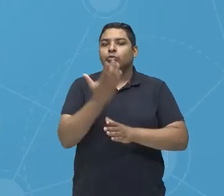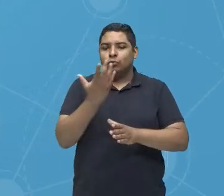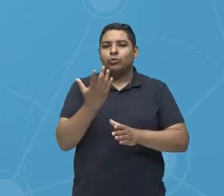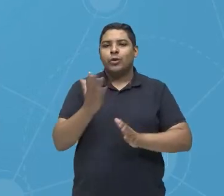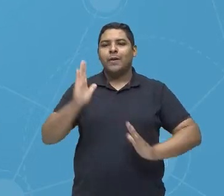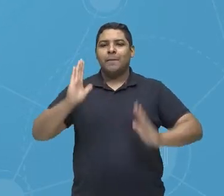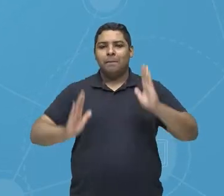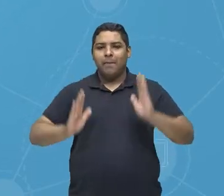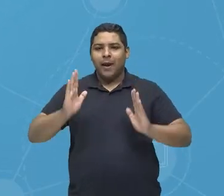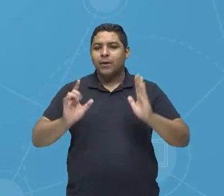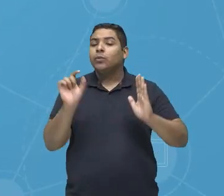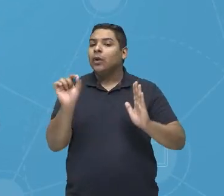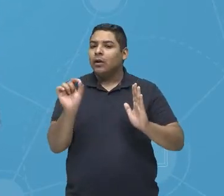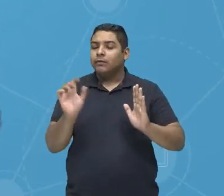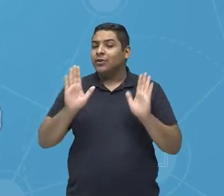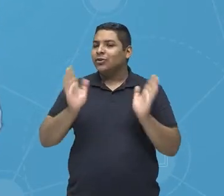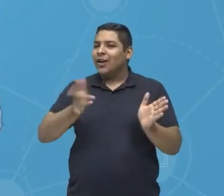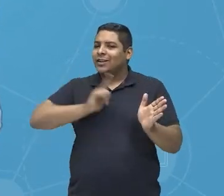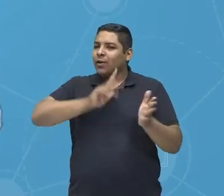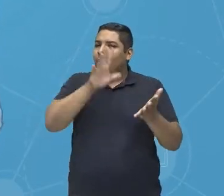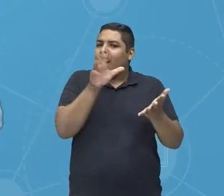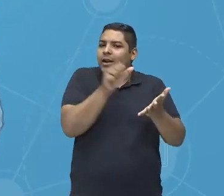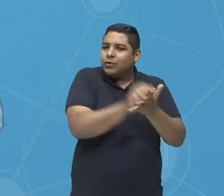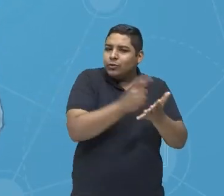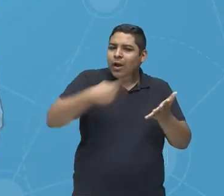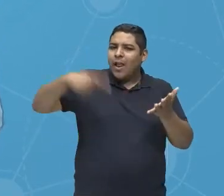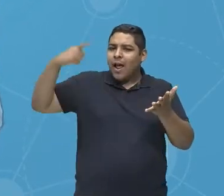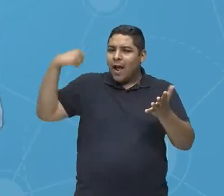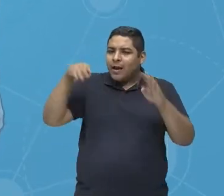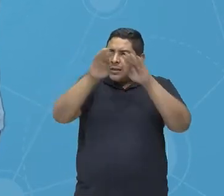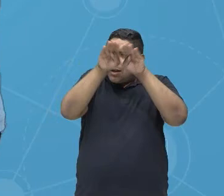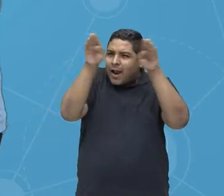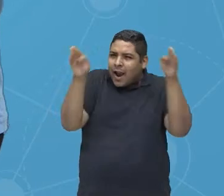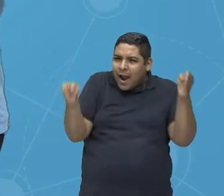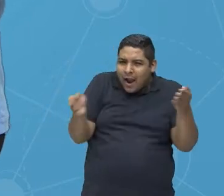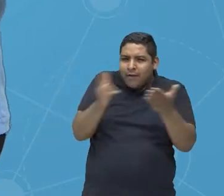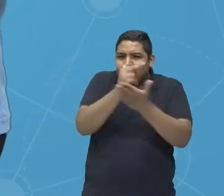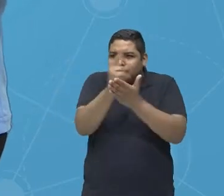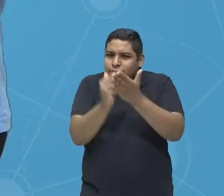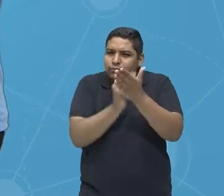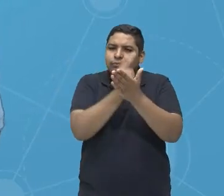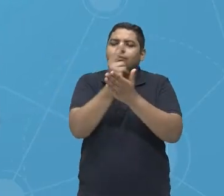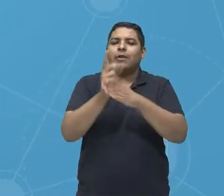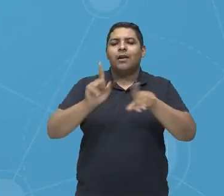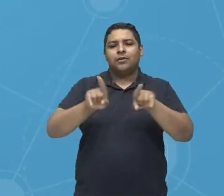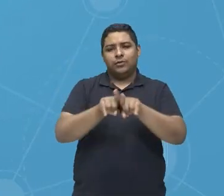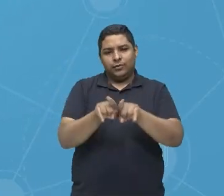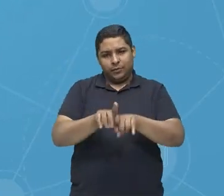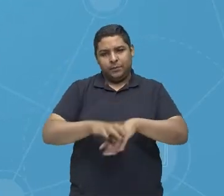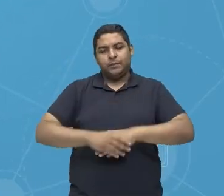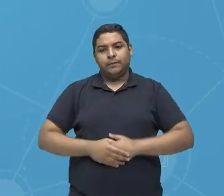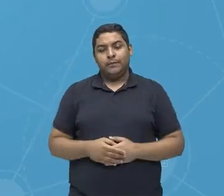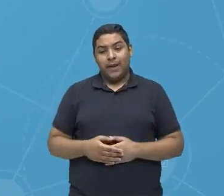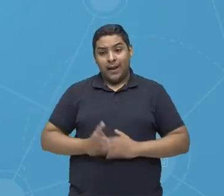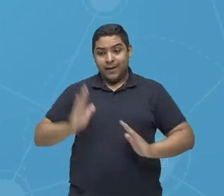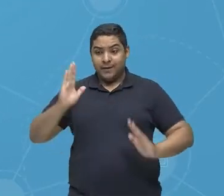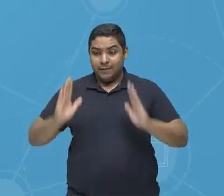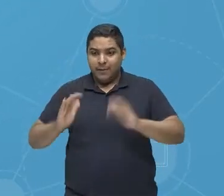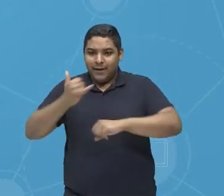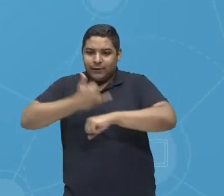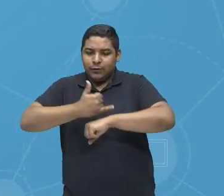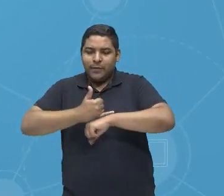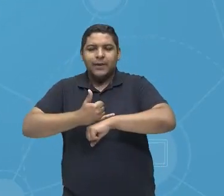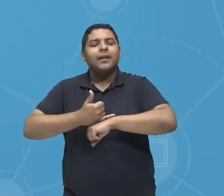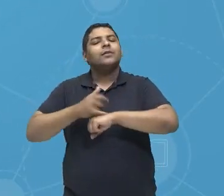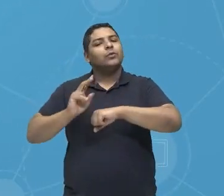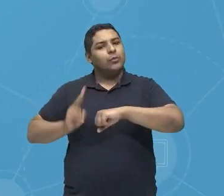registros do quê? Das pinturas no interior das cavernas, né? Que eram as artes rupestres. Na Idade dos Metais, eles ainda